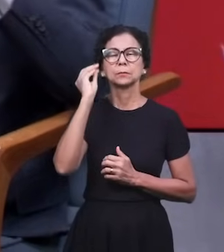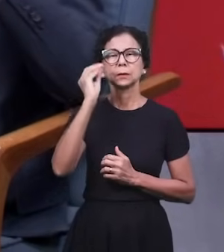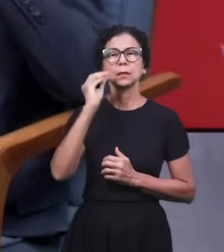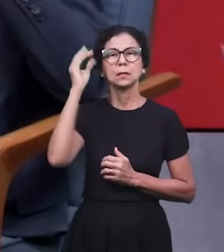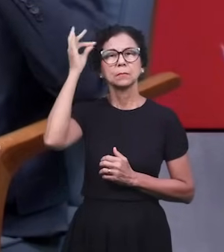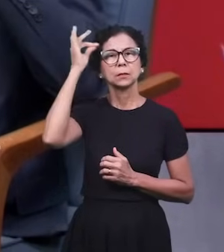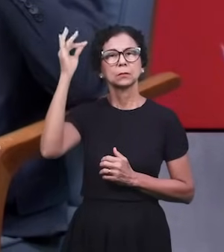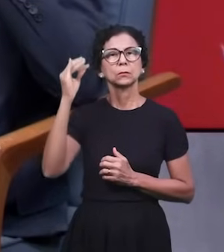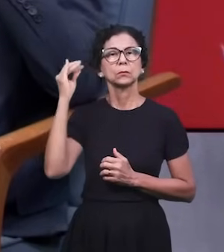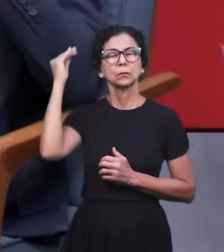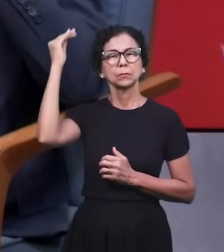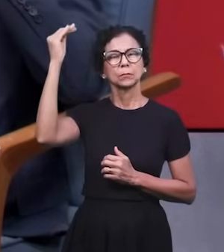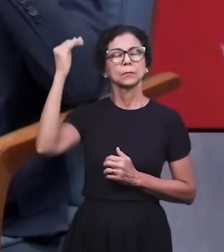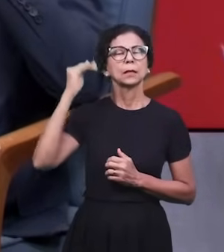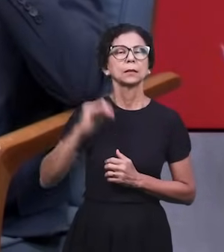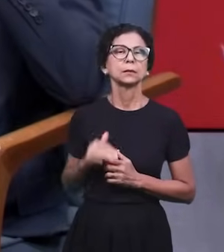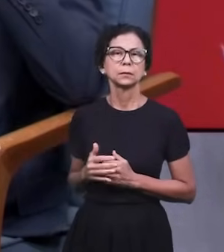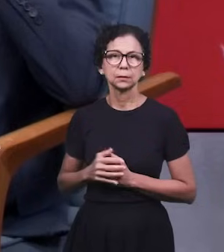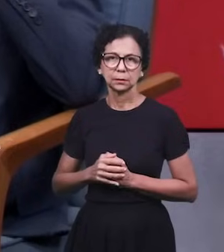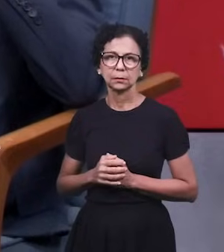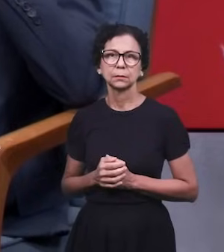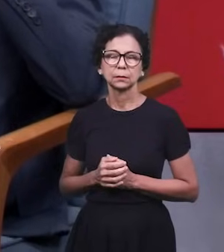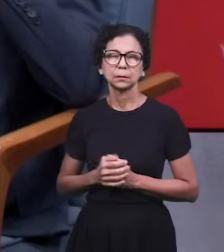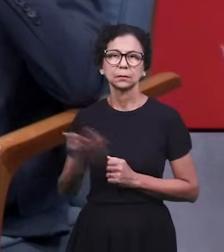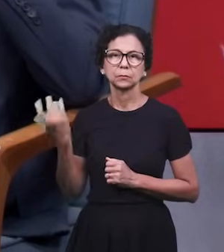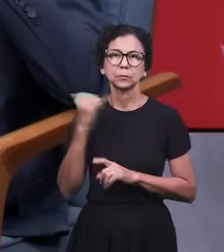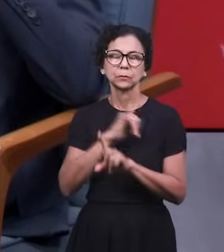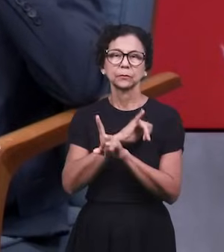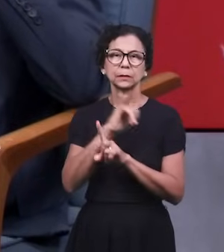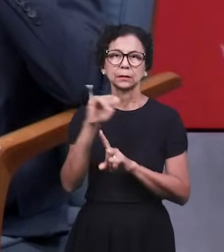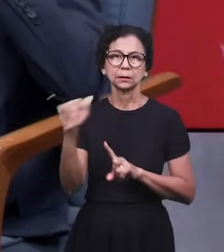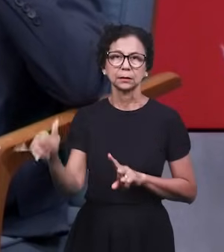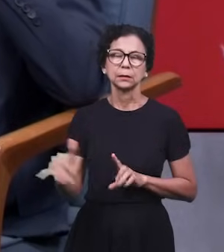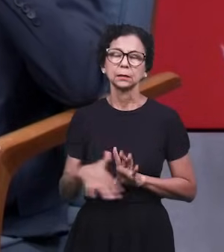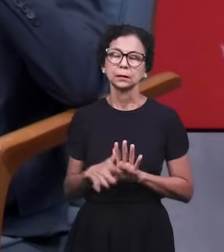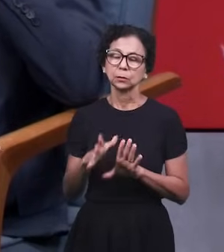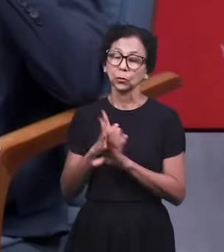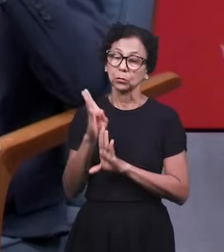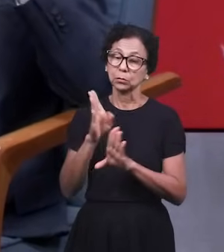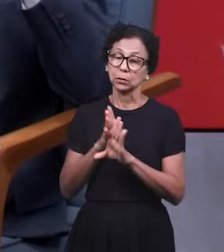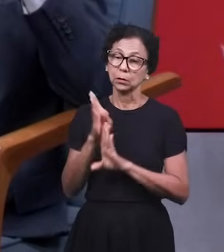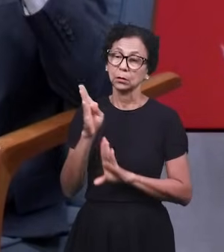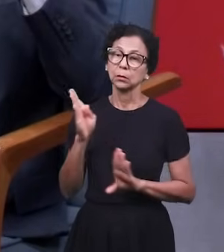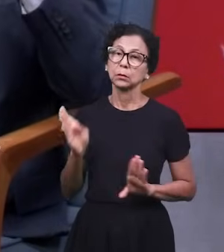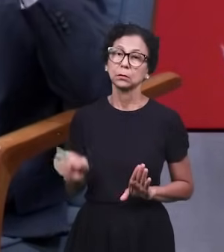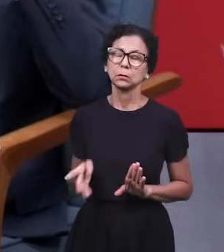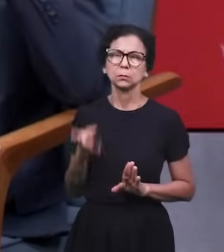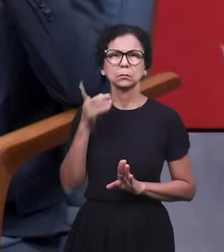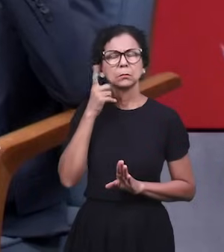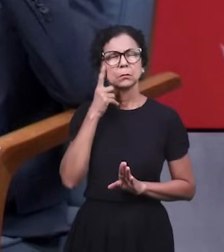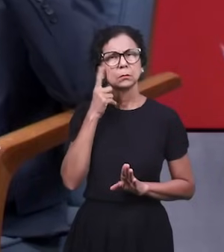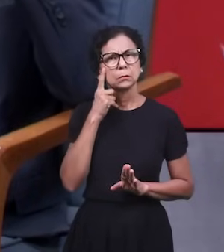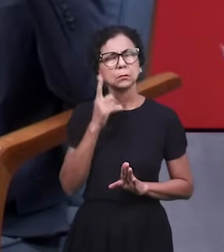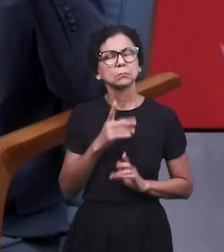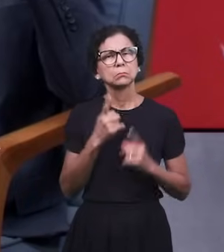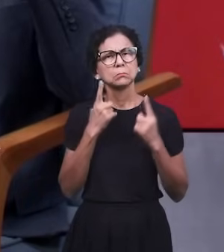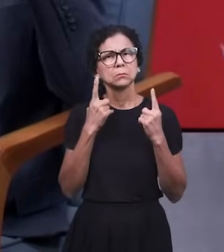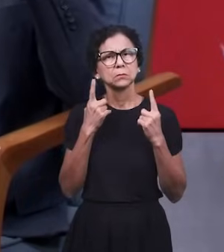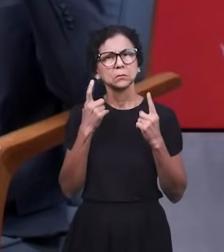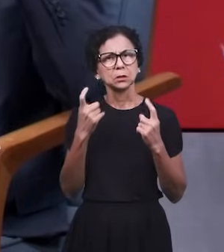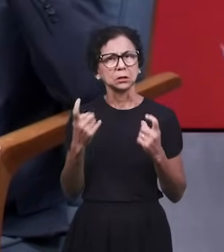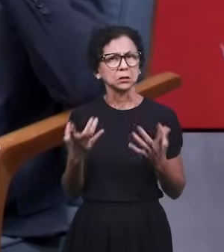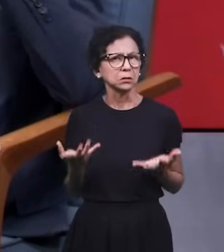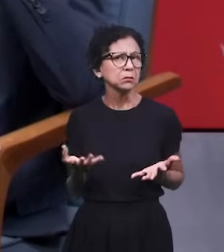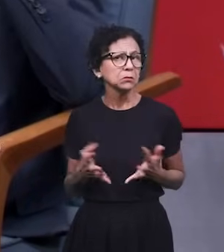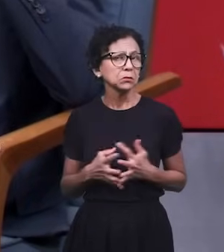profecia que exorta, não é? Nós vemos casos interessantes. Nínive, por